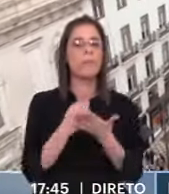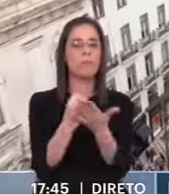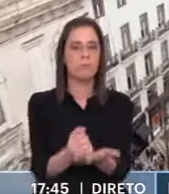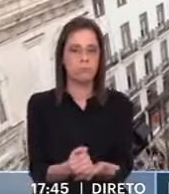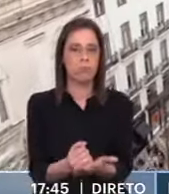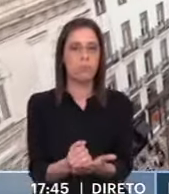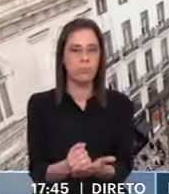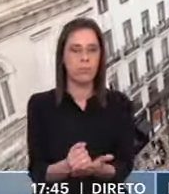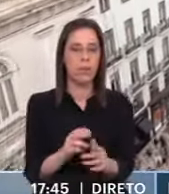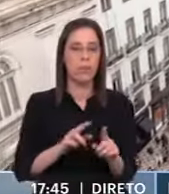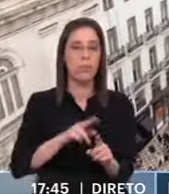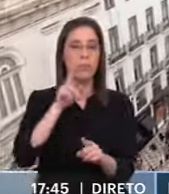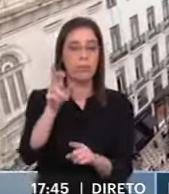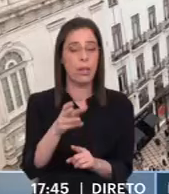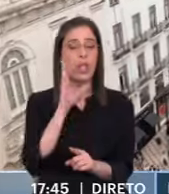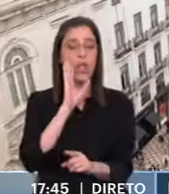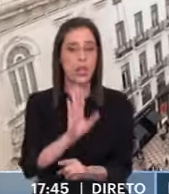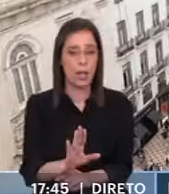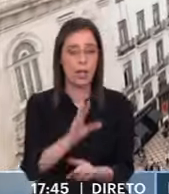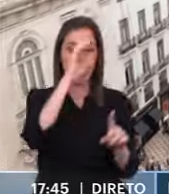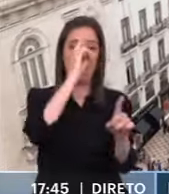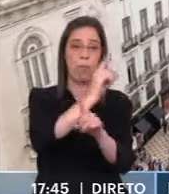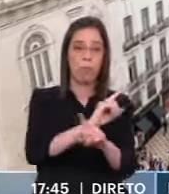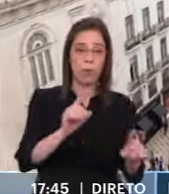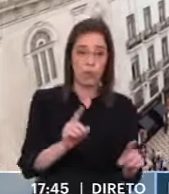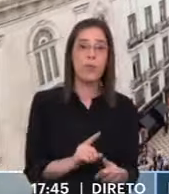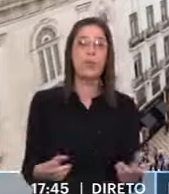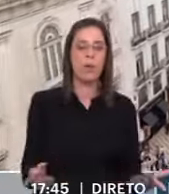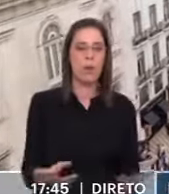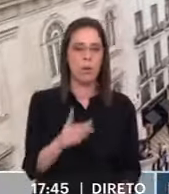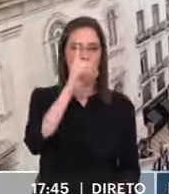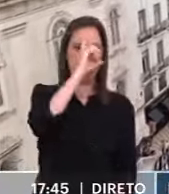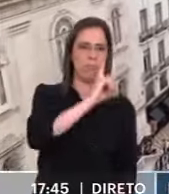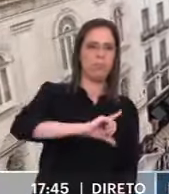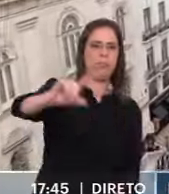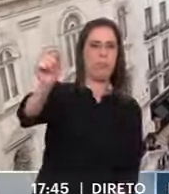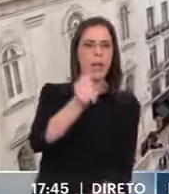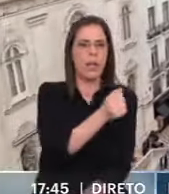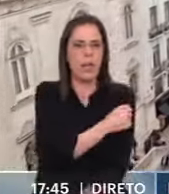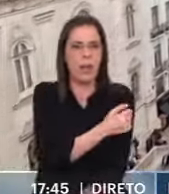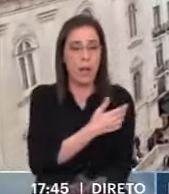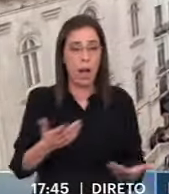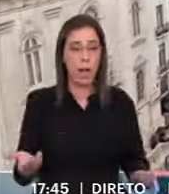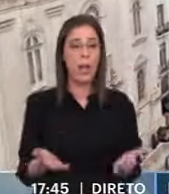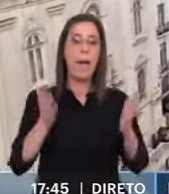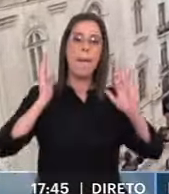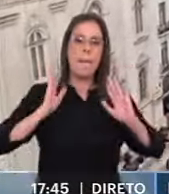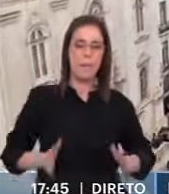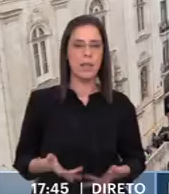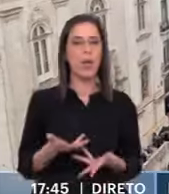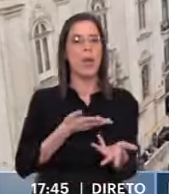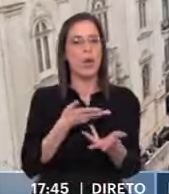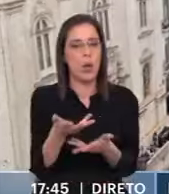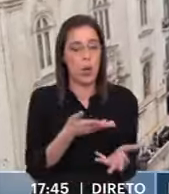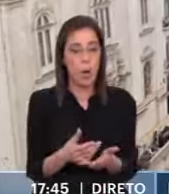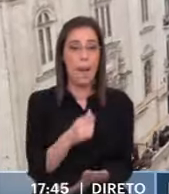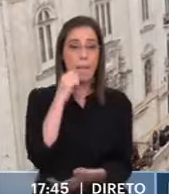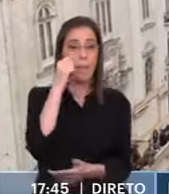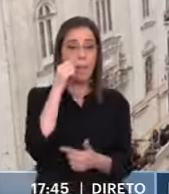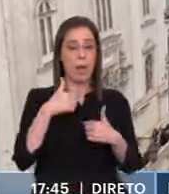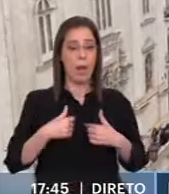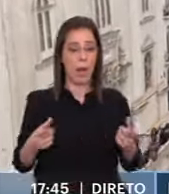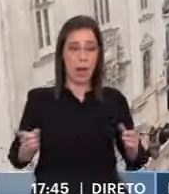na deslocação e na estadia de professores que estão a muitos quilómetros de casa. É preciso negociar, também não está no nosso